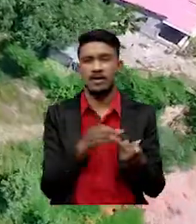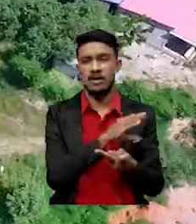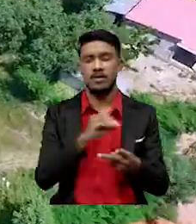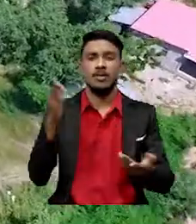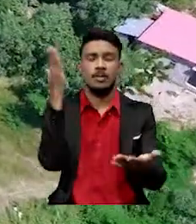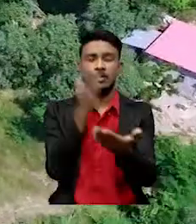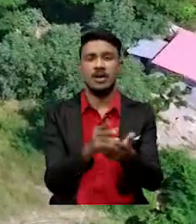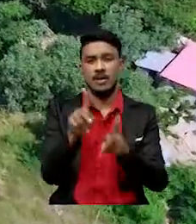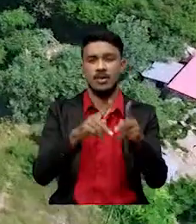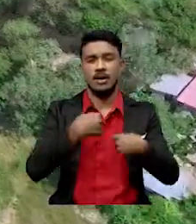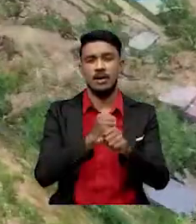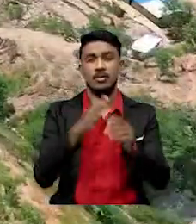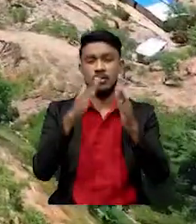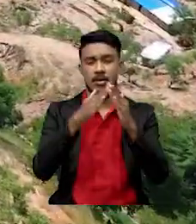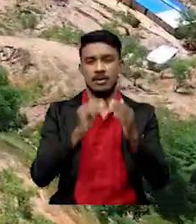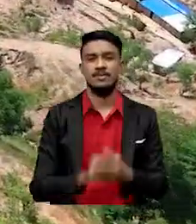será.